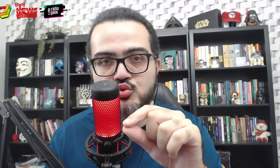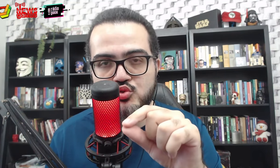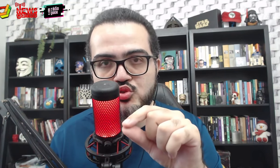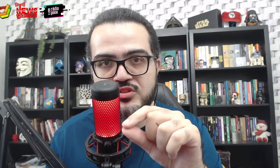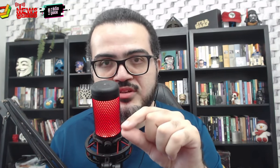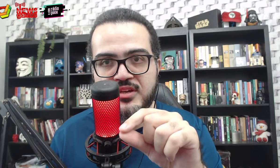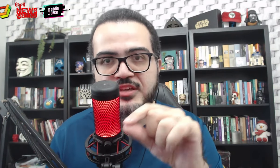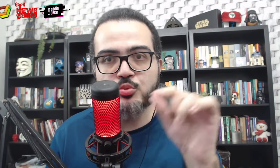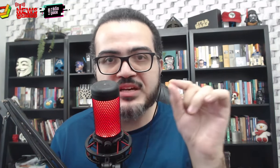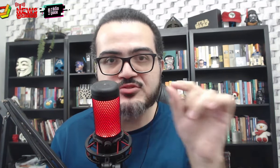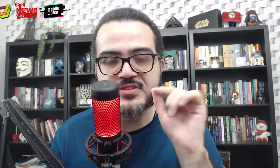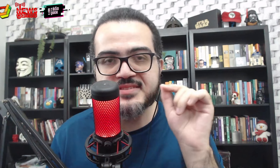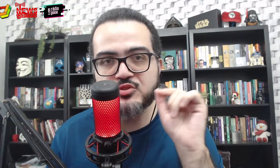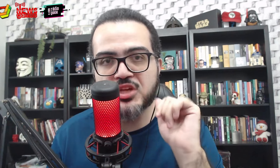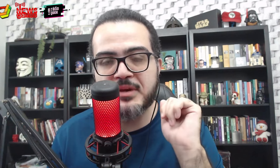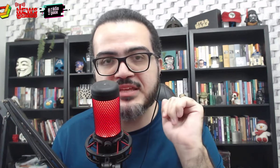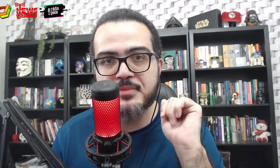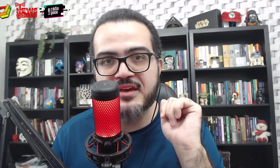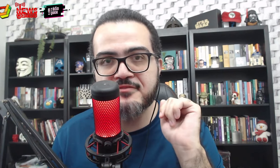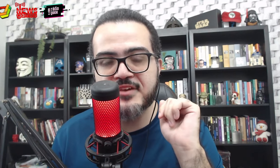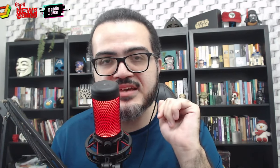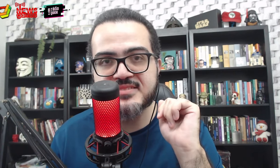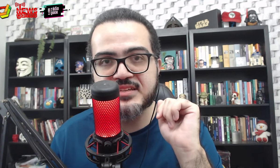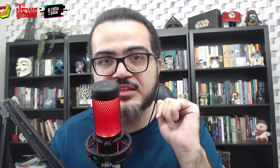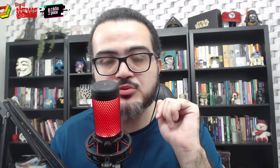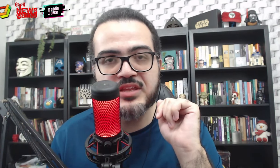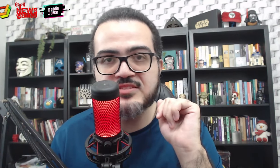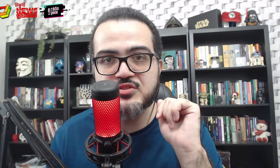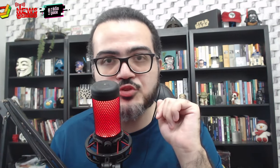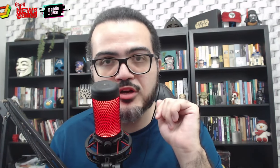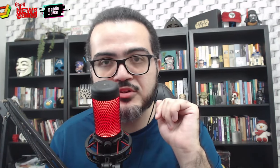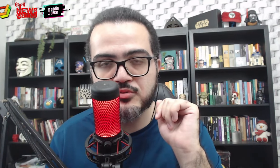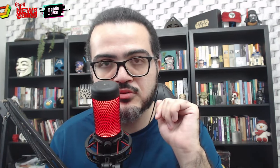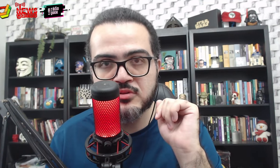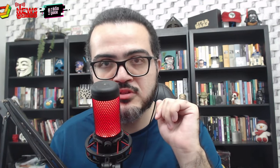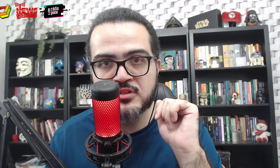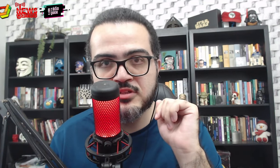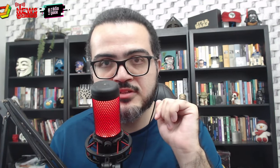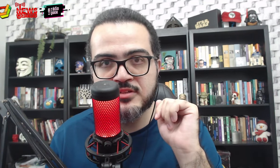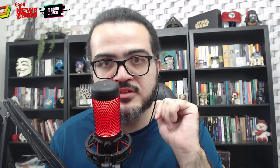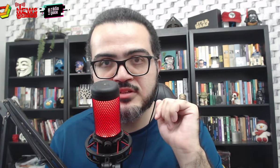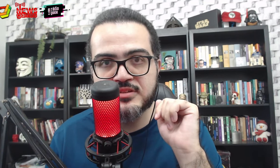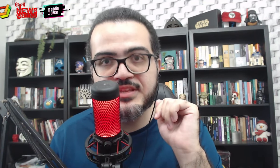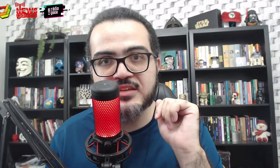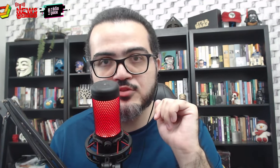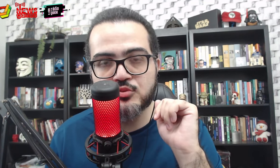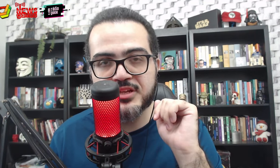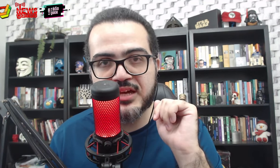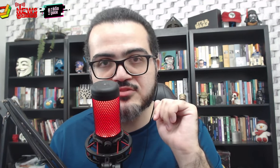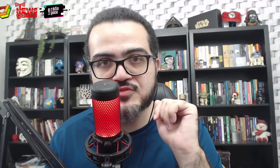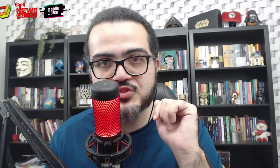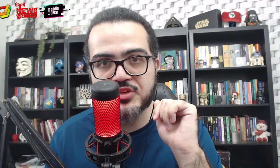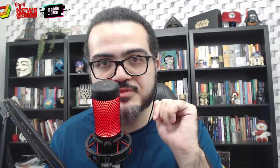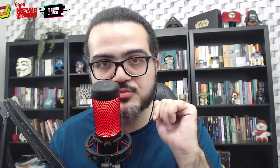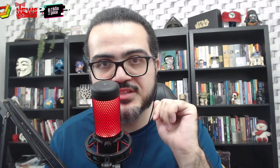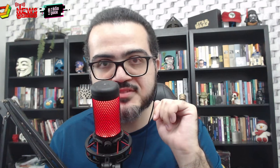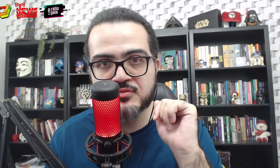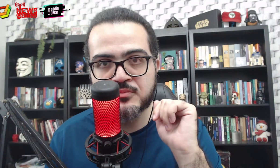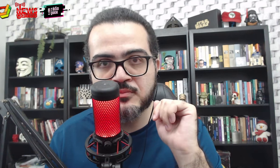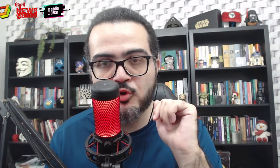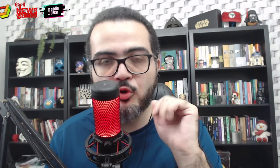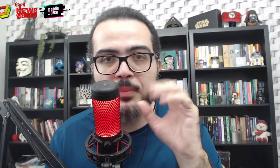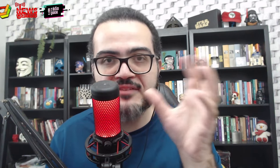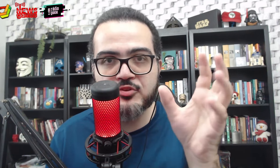estudos e uma associação chamada bfs que não tem histórico dentro do mercado de videogames no